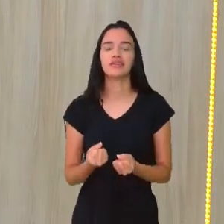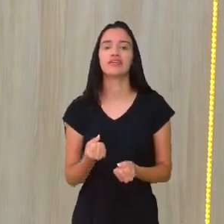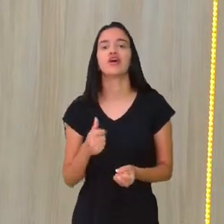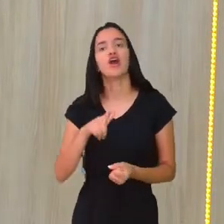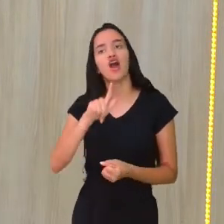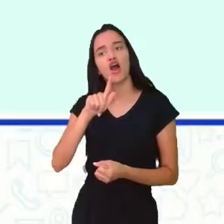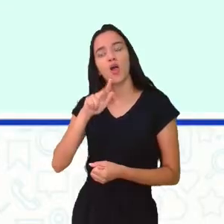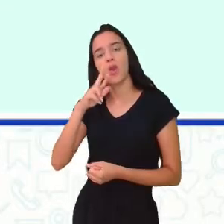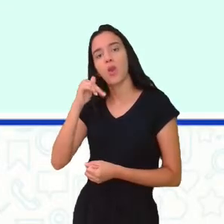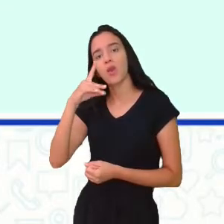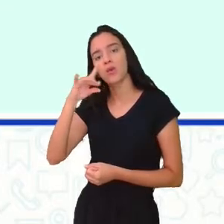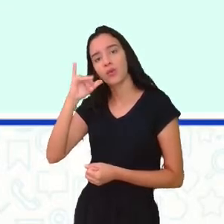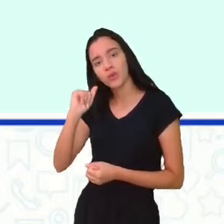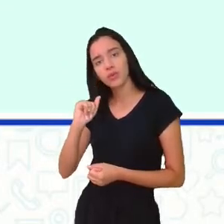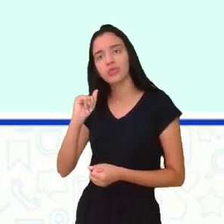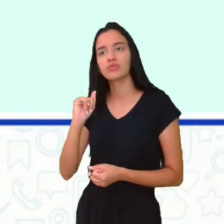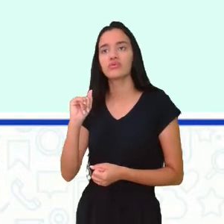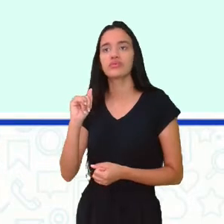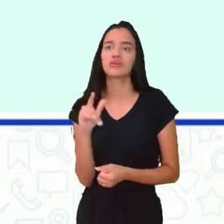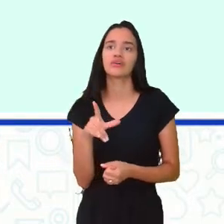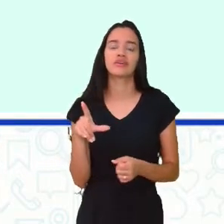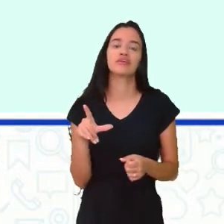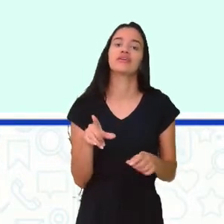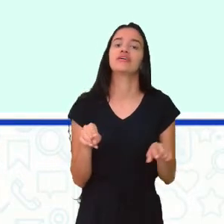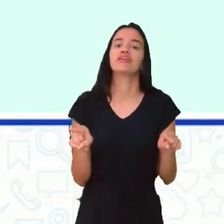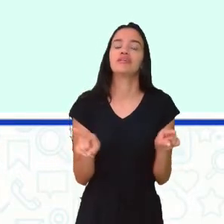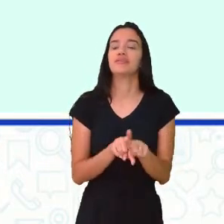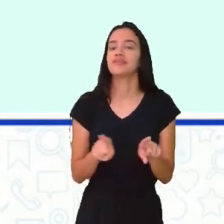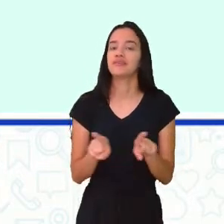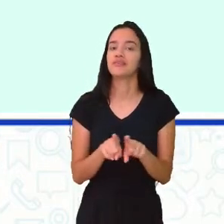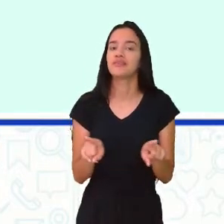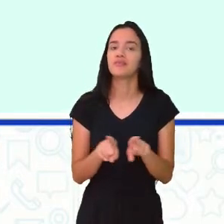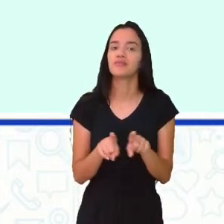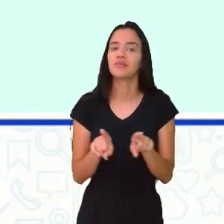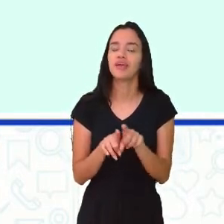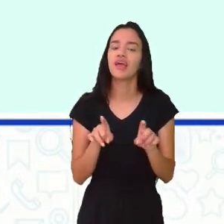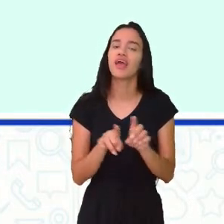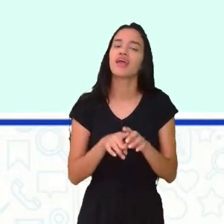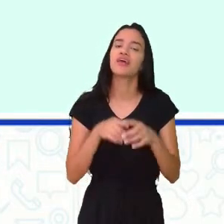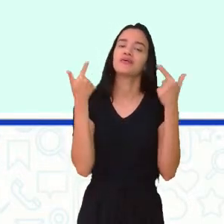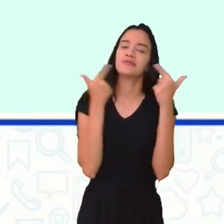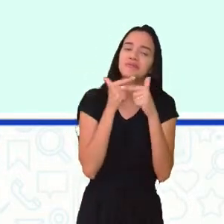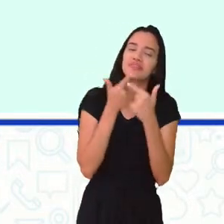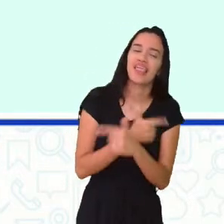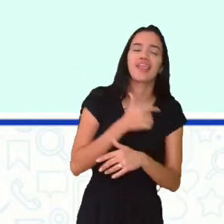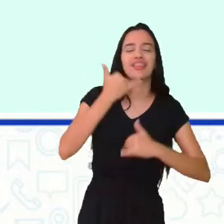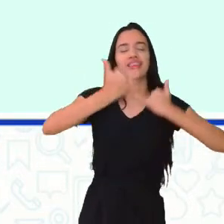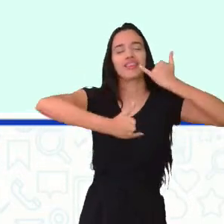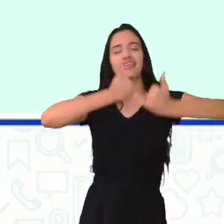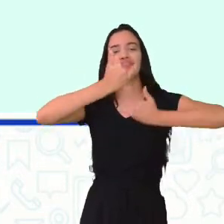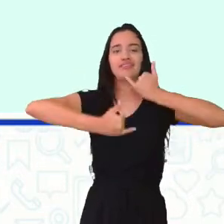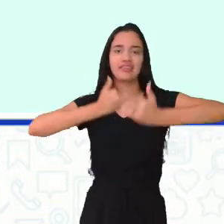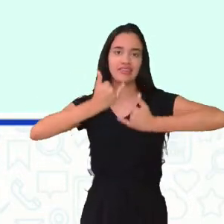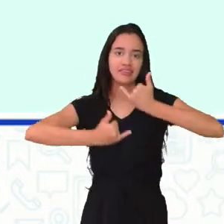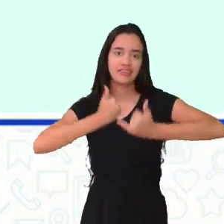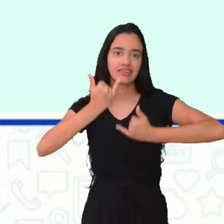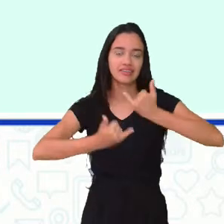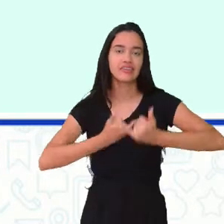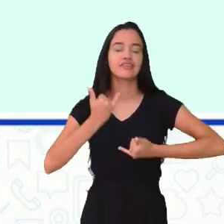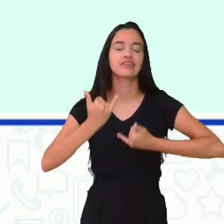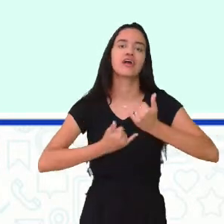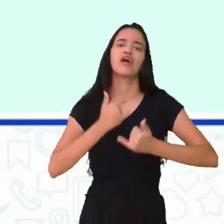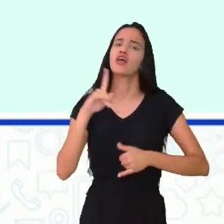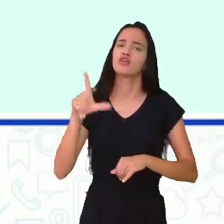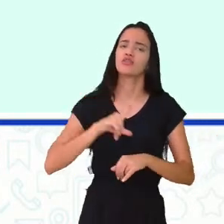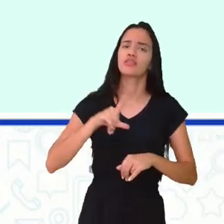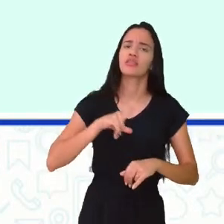Lúdica, Essa intencionalidade também é lúdica, É de entretenimento, diversão, Tem